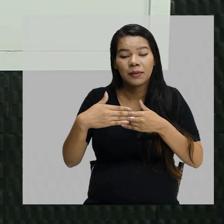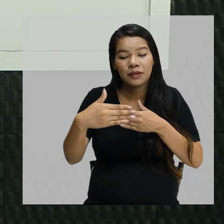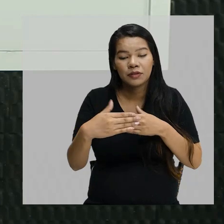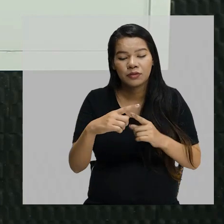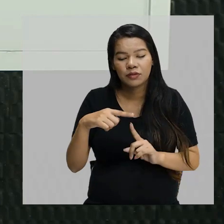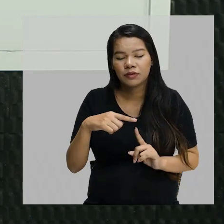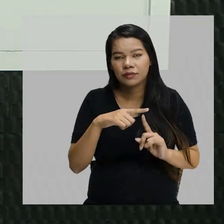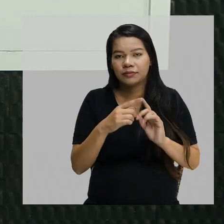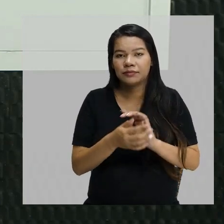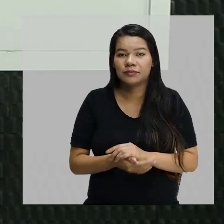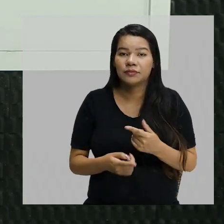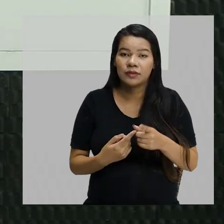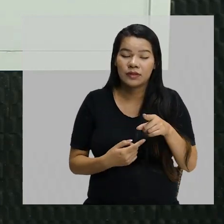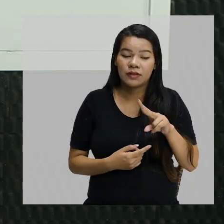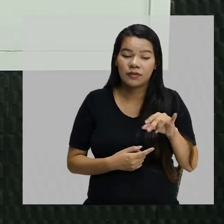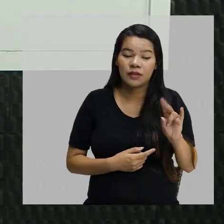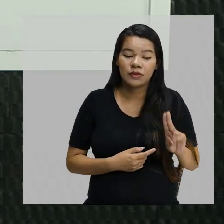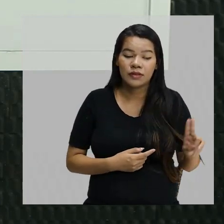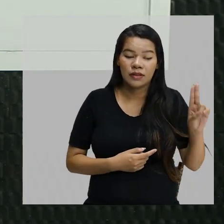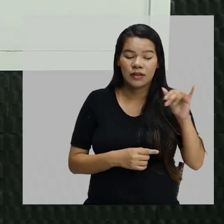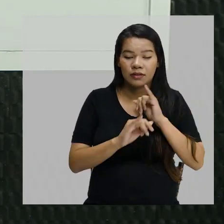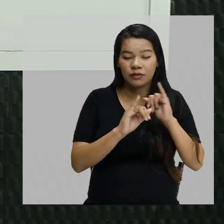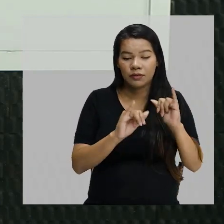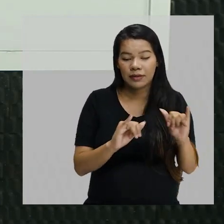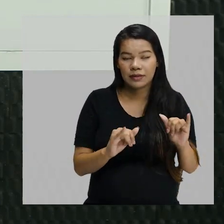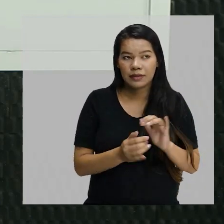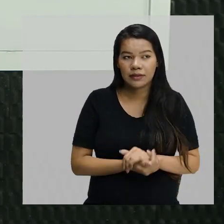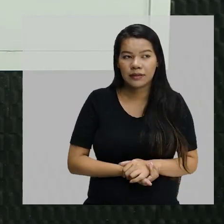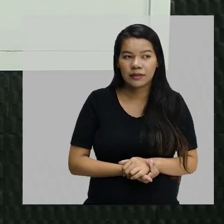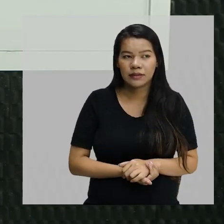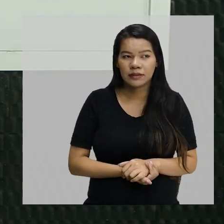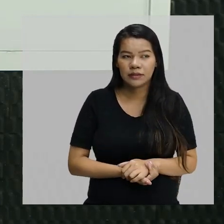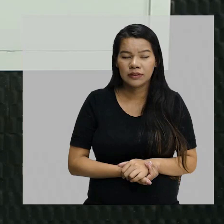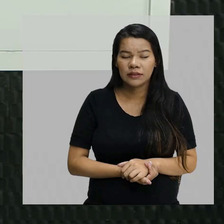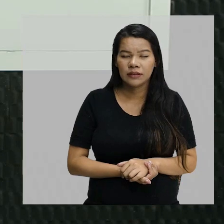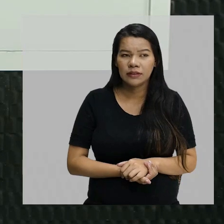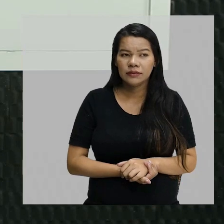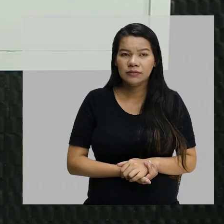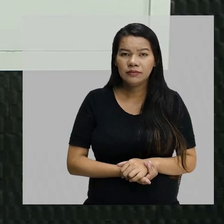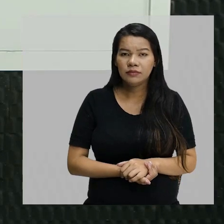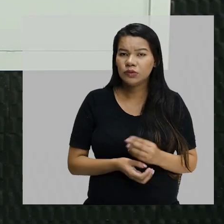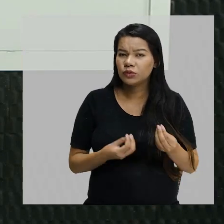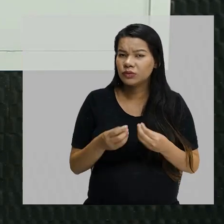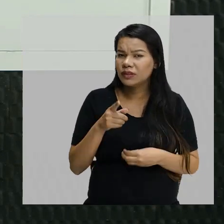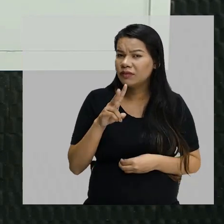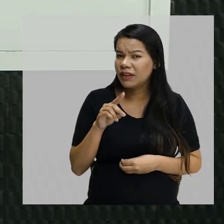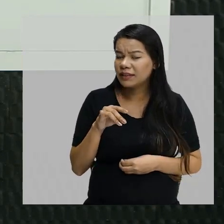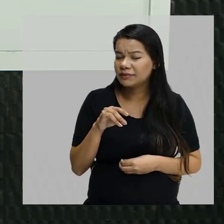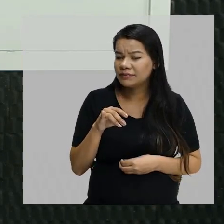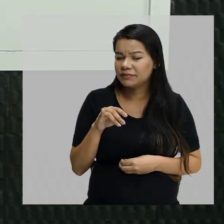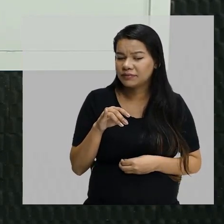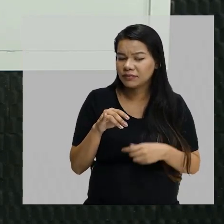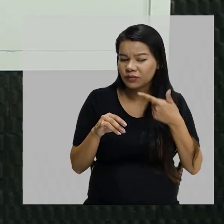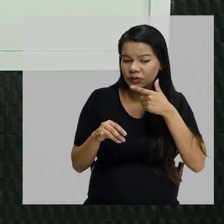dos tipos porque você vai pegar informação certo a partir da forma como você vai extrair essa informação você vai